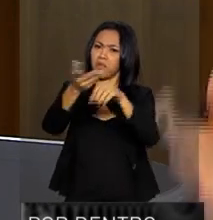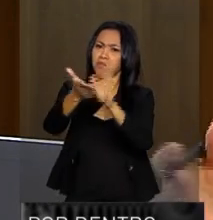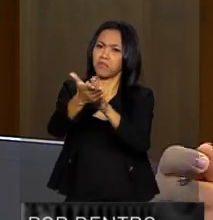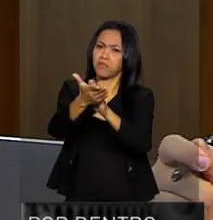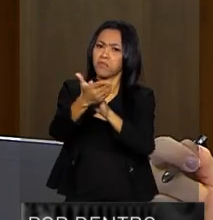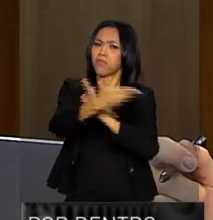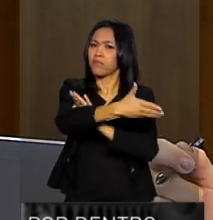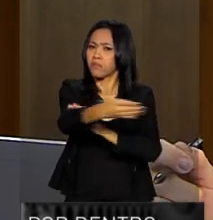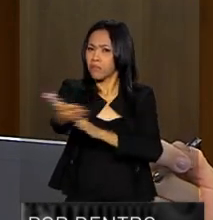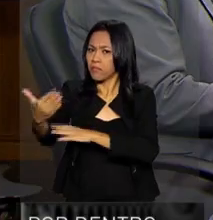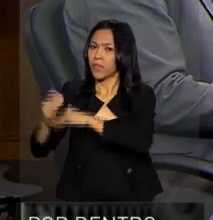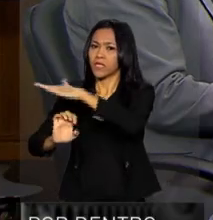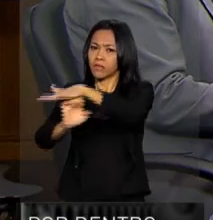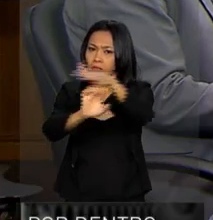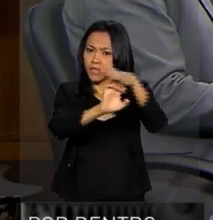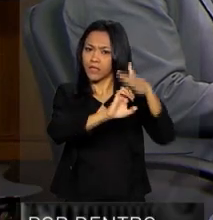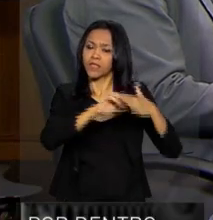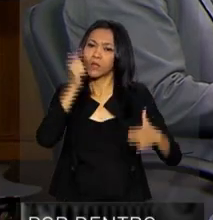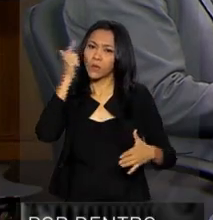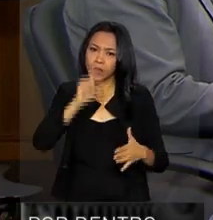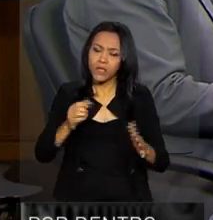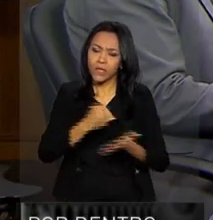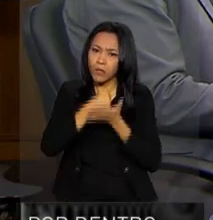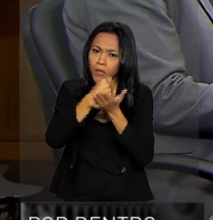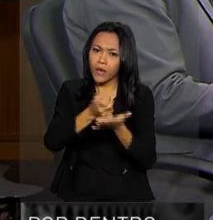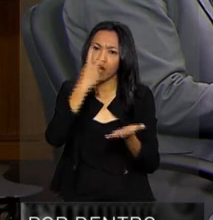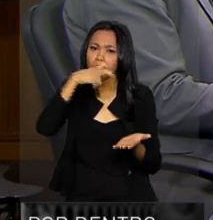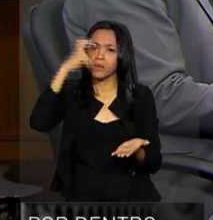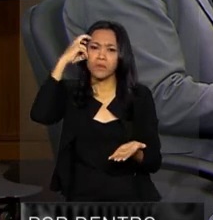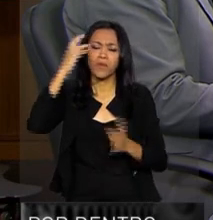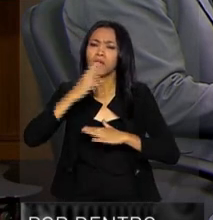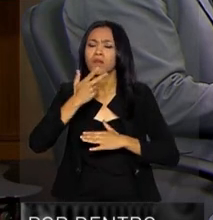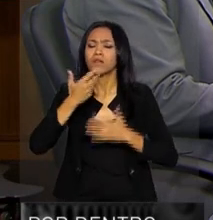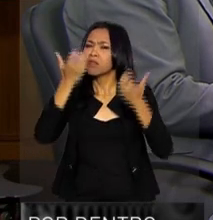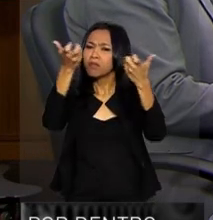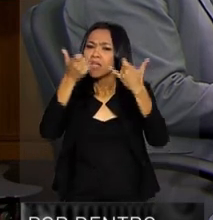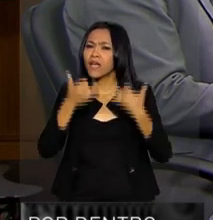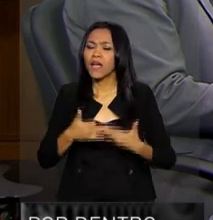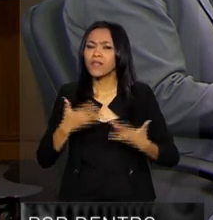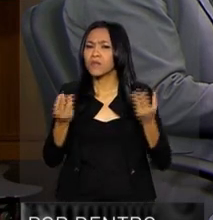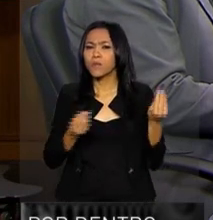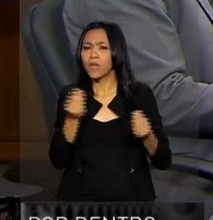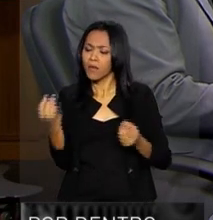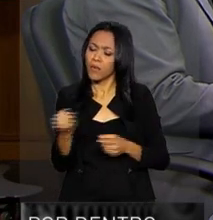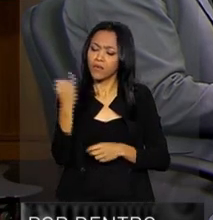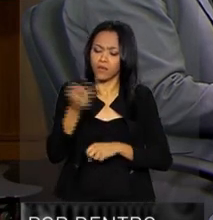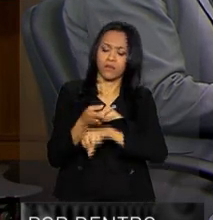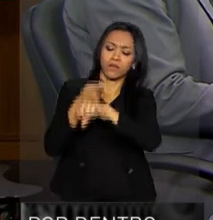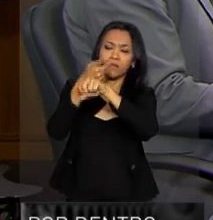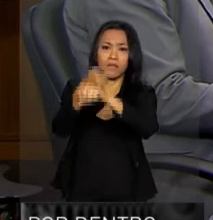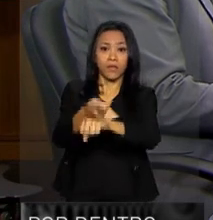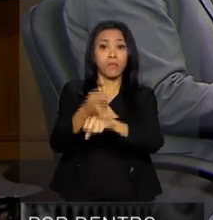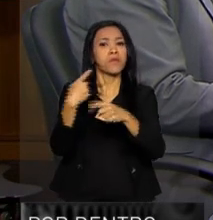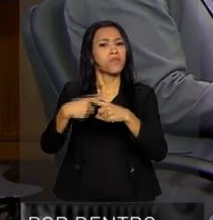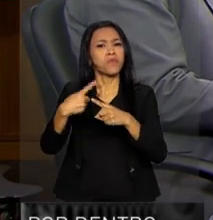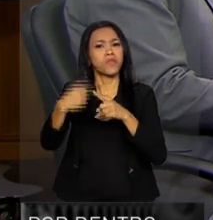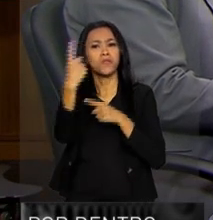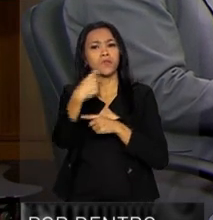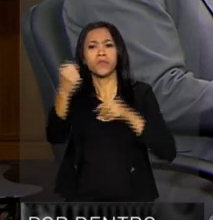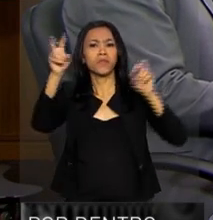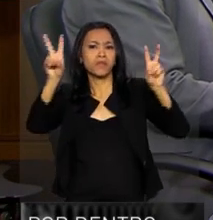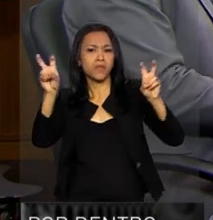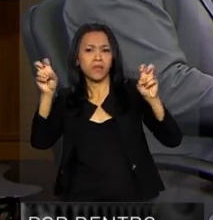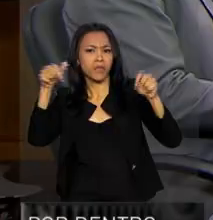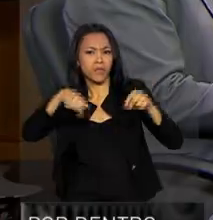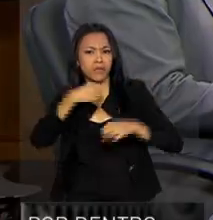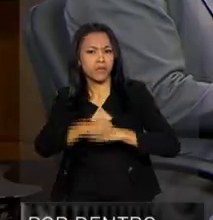ano é cultura inovação e empreendedorismo queria que eu falasse um pouco respeito da importância dessa premiação e desse tema que foi escolhido para este ano